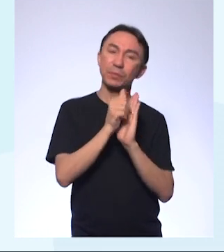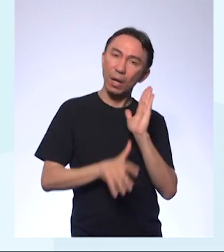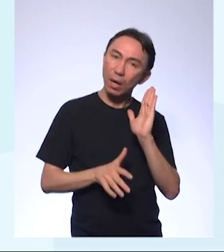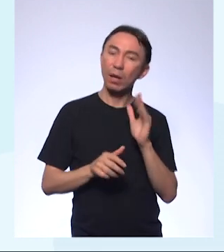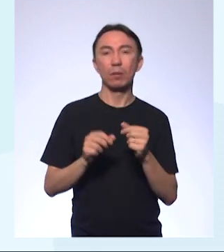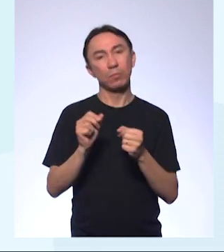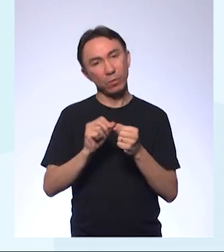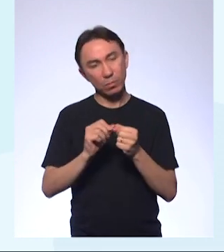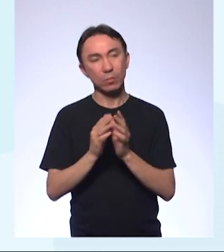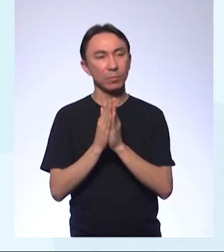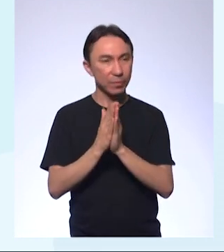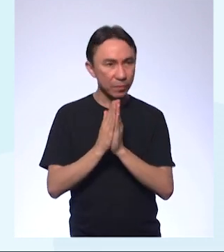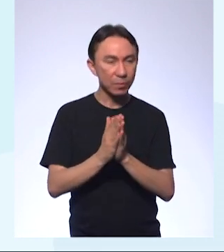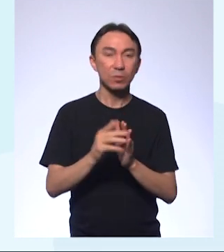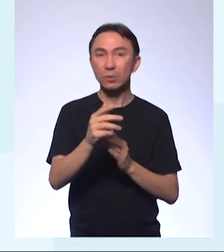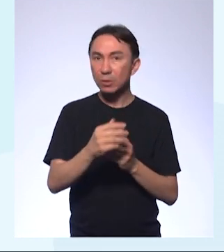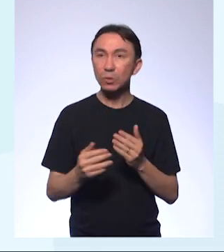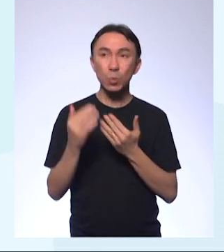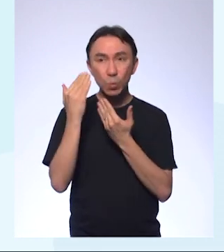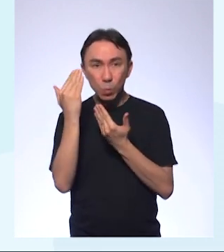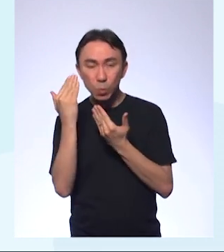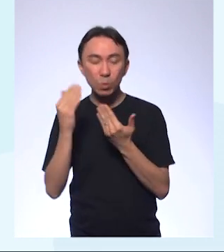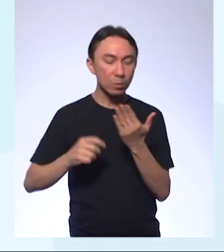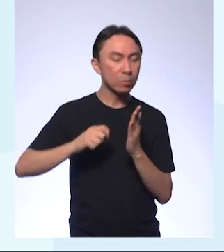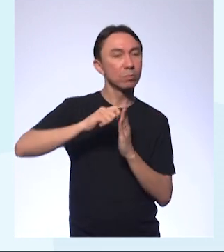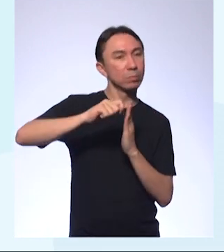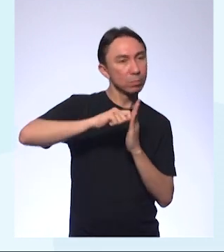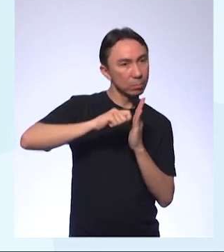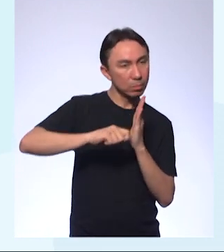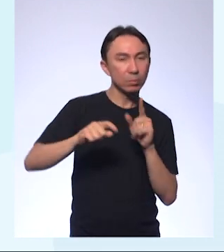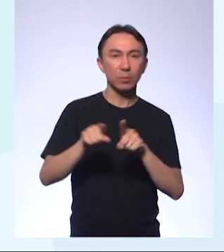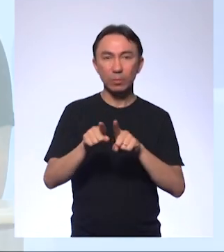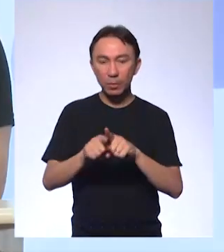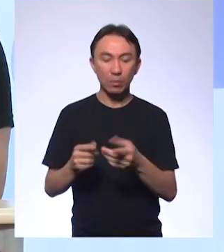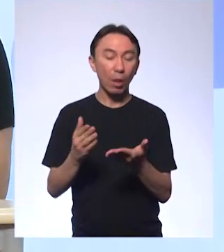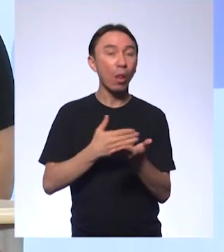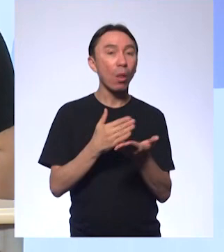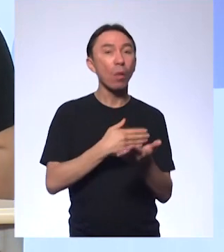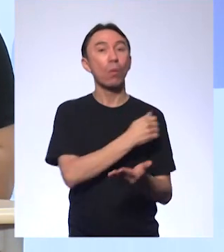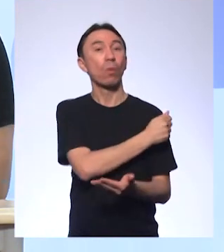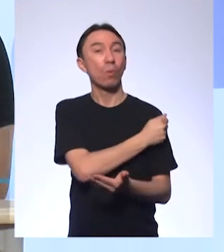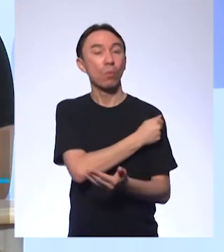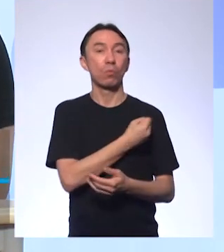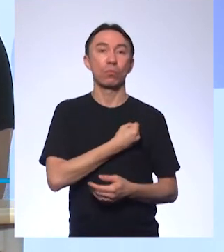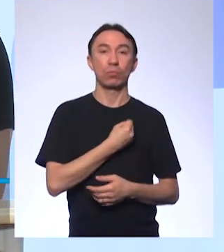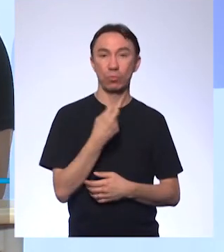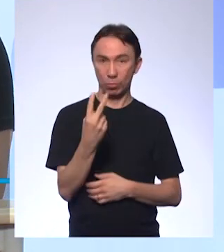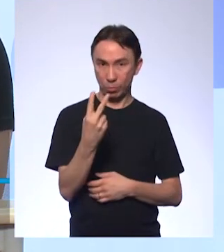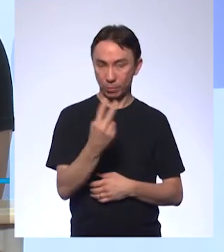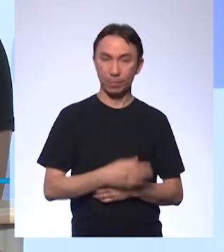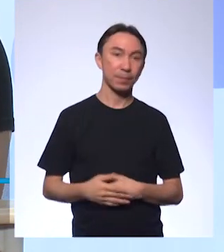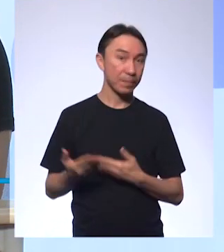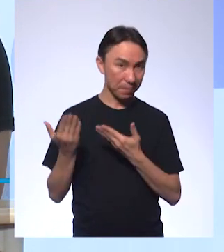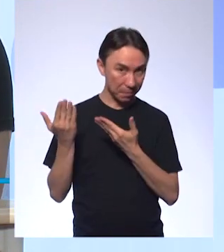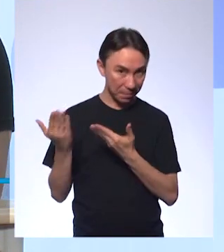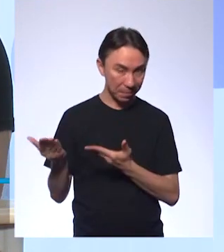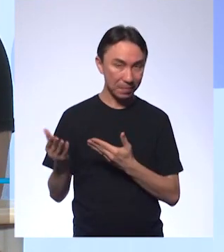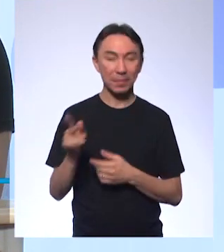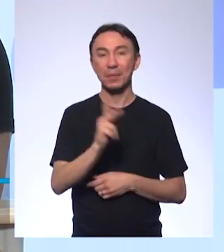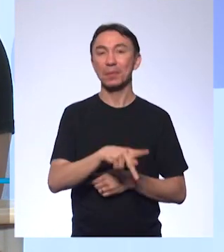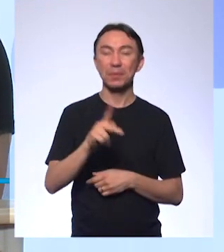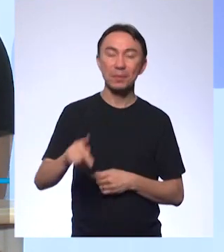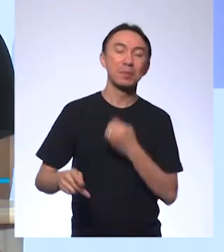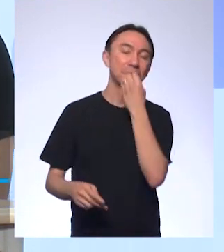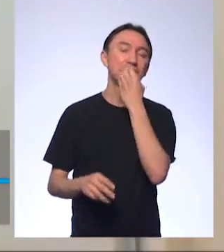dúvidas e ter em mãos aí o caderno do aluno, volume 2. Então, vamos com a professora Renata. Boa